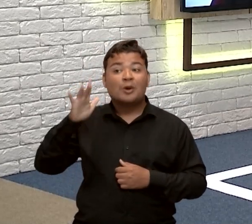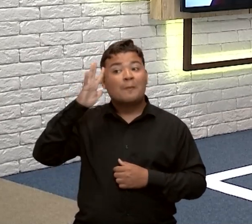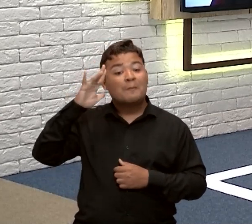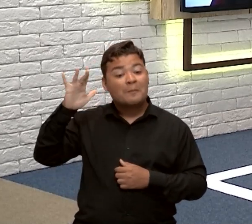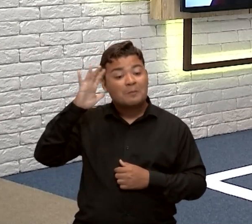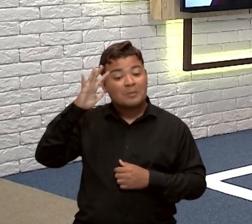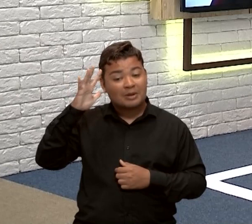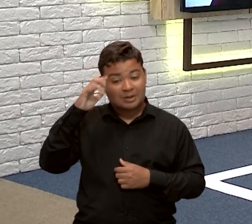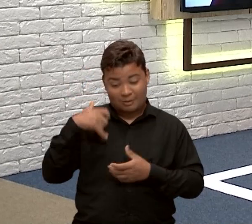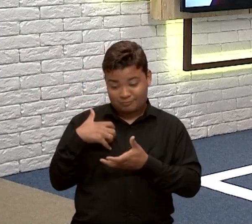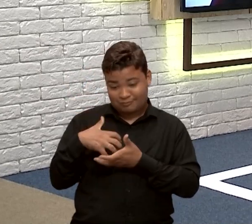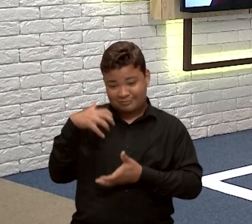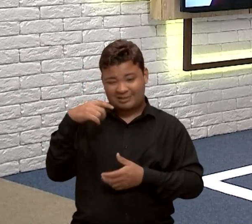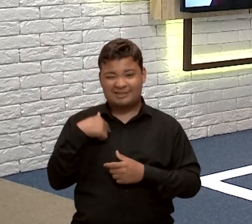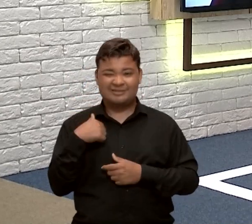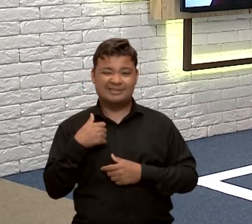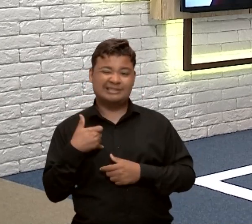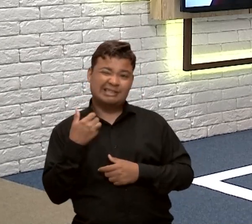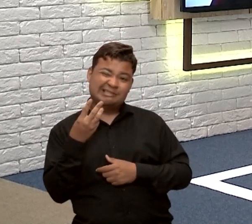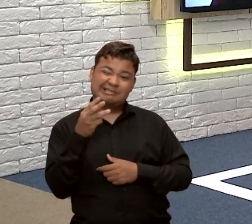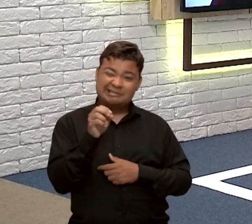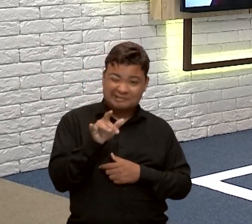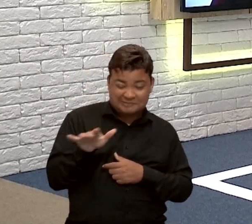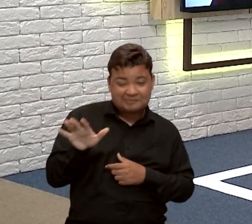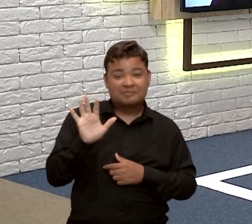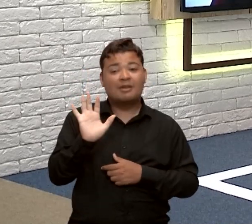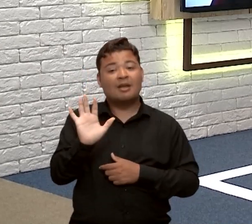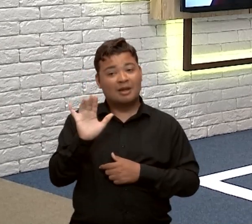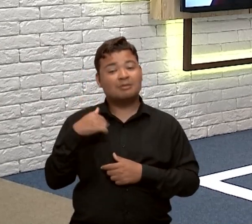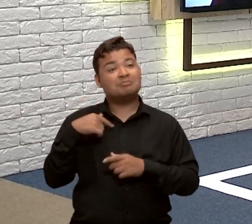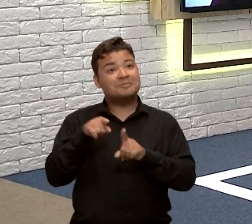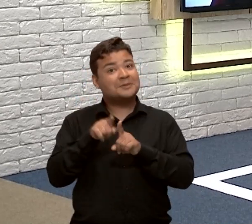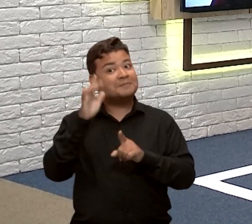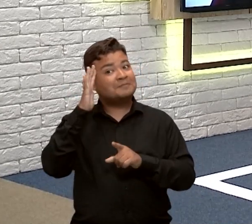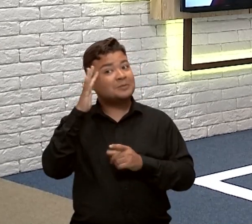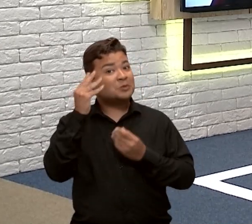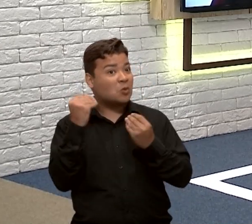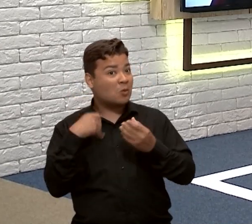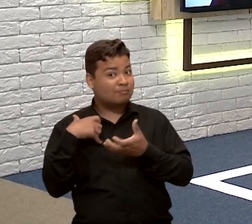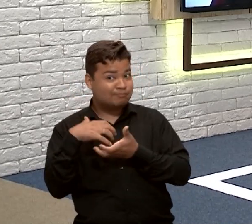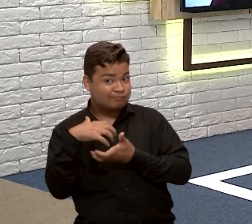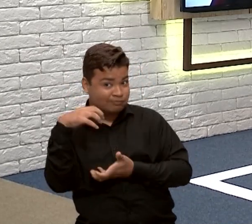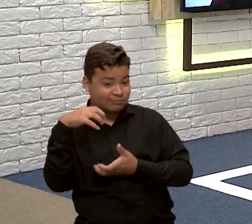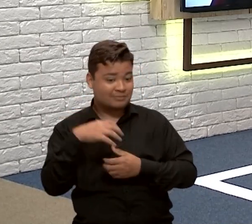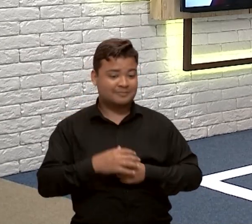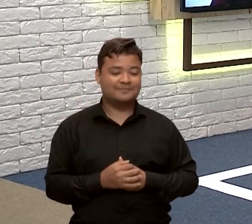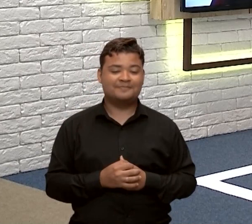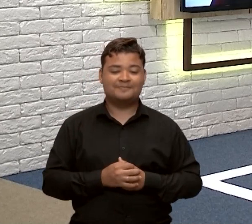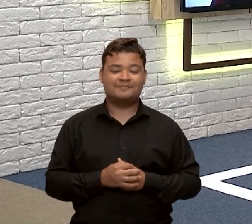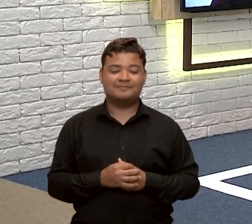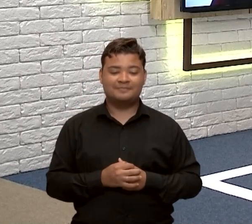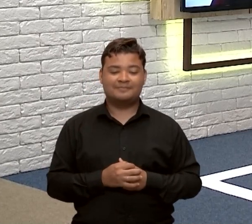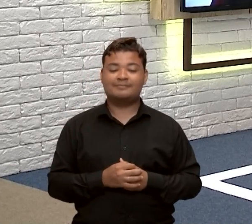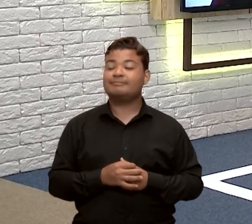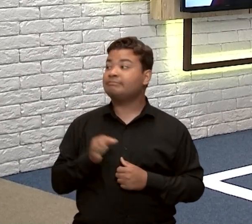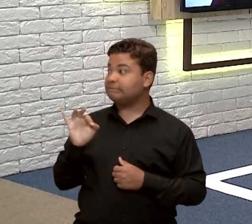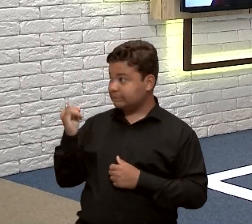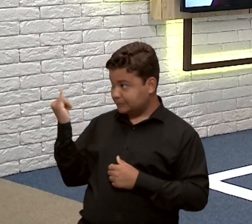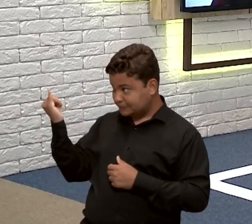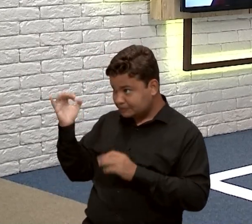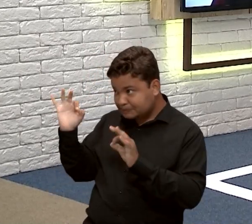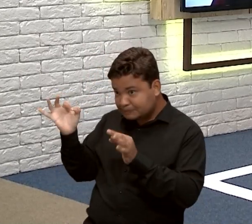até na minha idade, né? 30 e poucos aqui, já vou começar a pensar sobre isso. Obrigada. Isso é